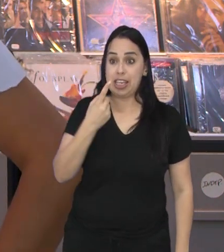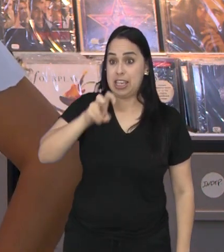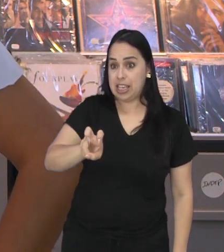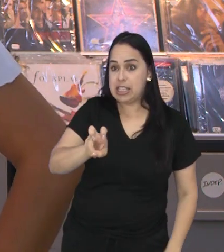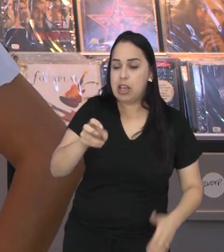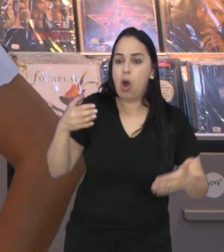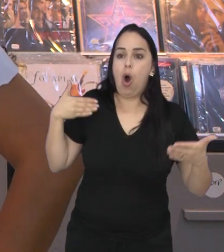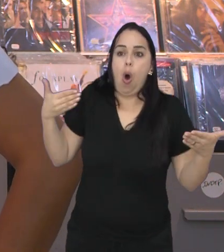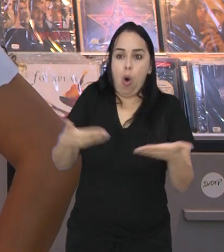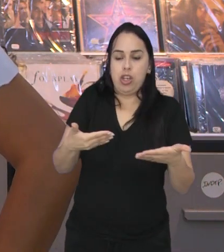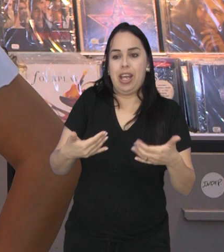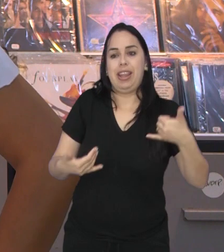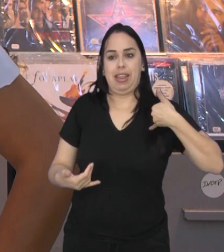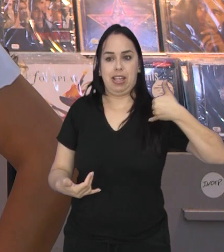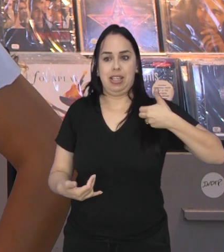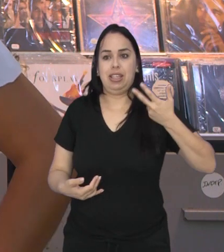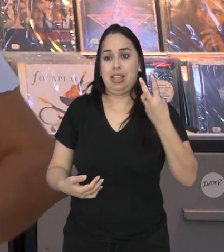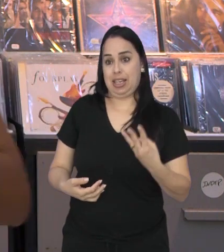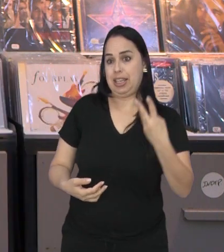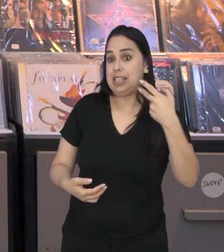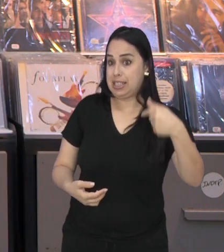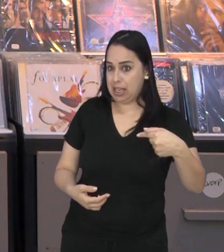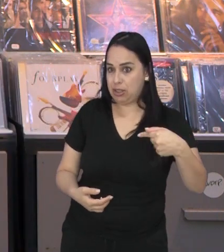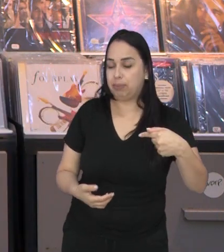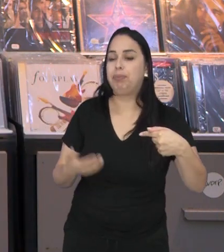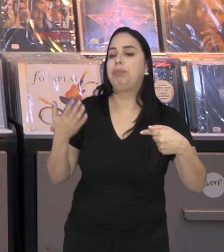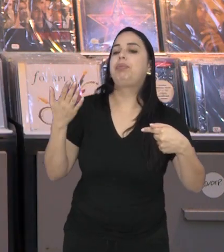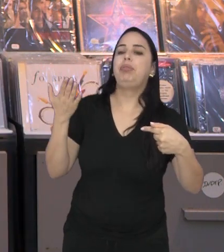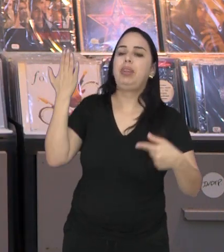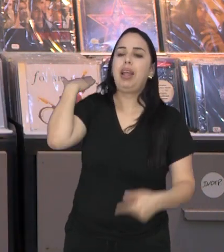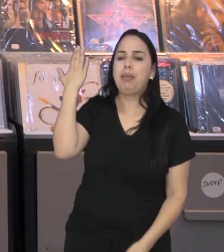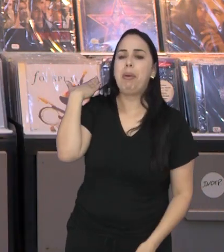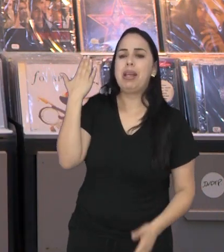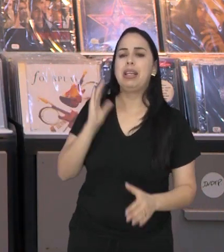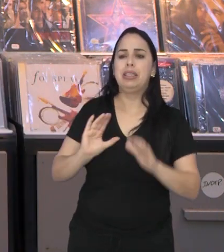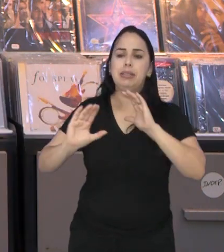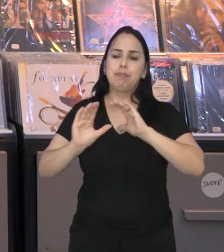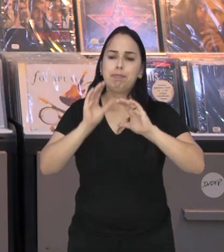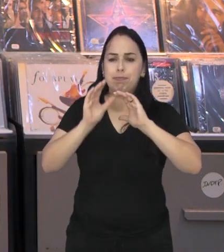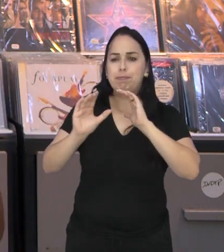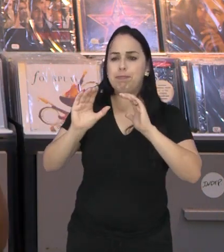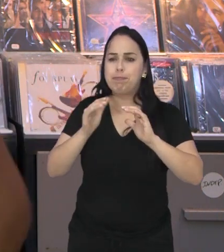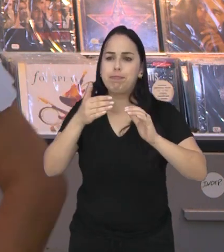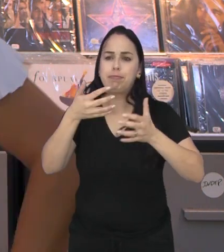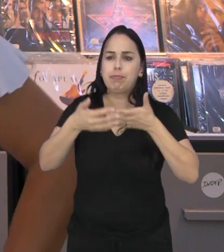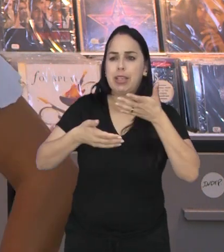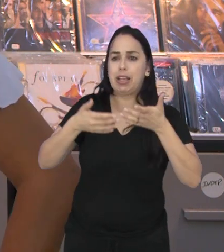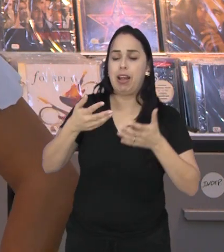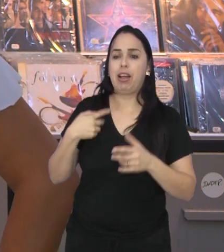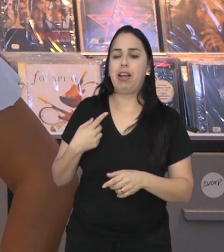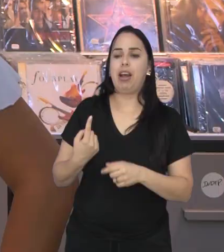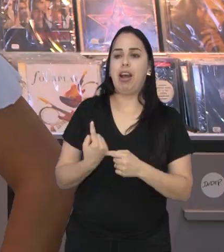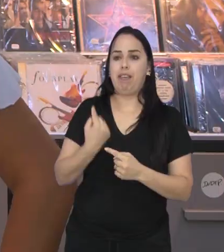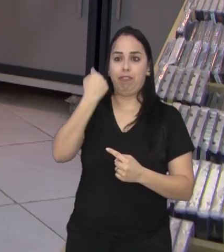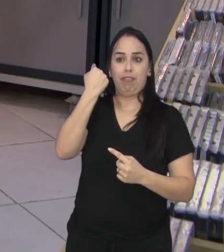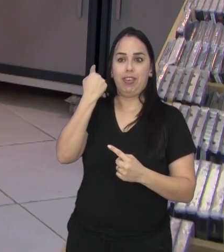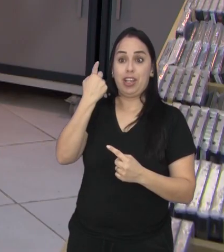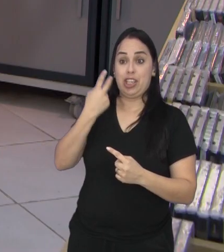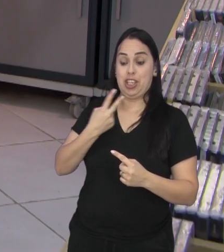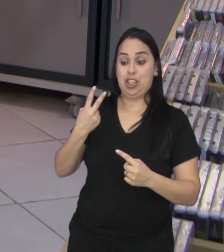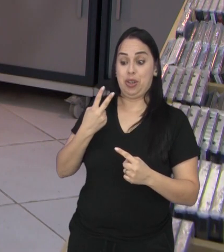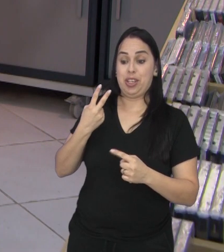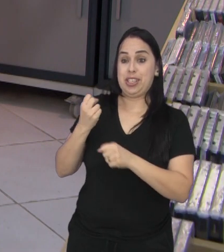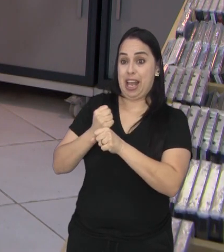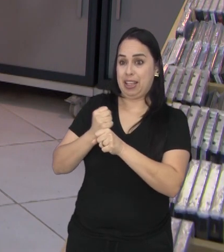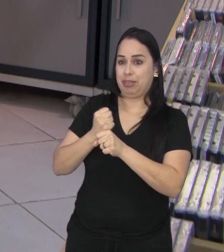hoje. E quando eu comecei a cantar, assim, na época, né, há 22 anos atrás, o